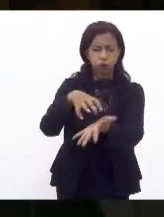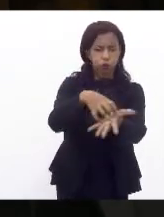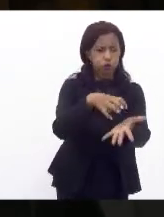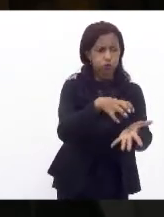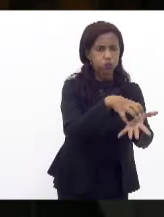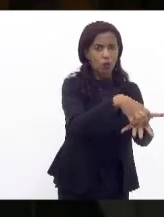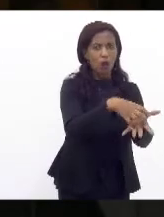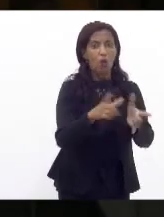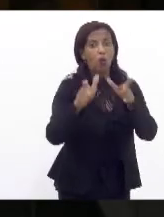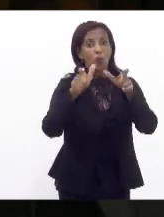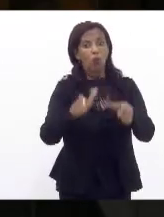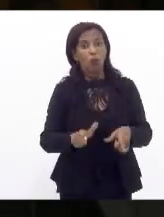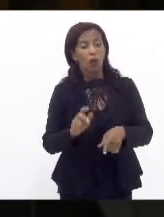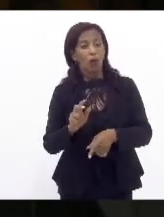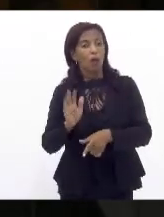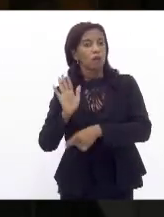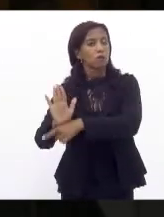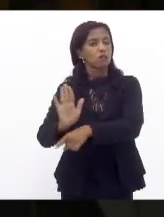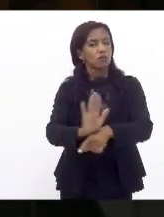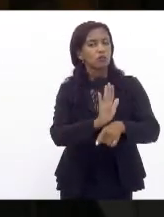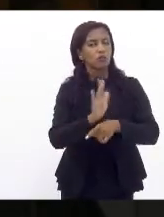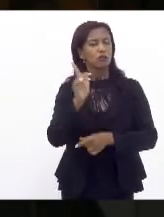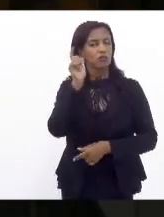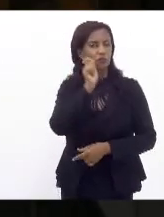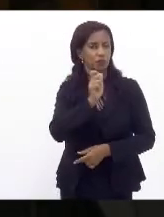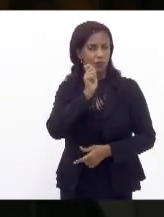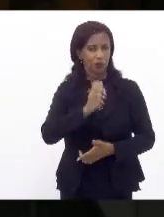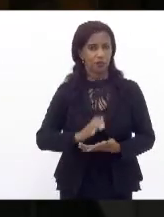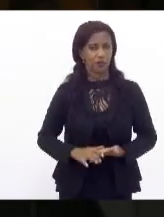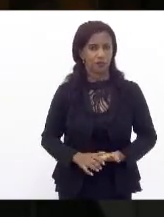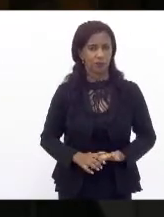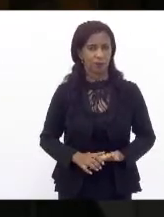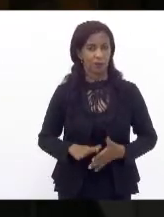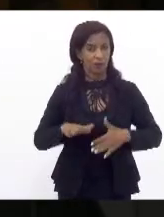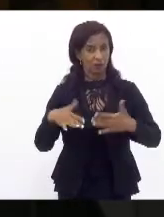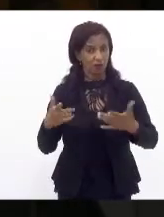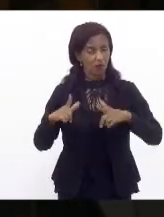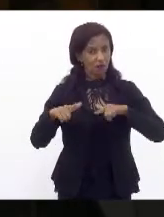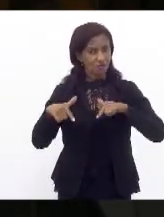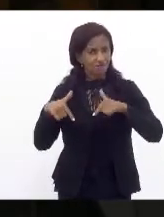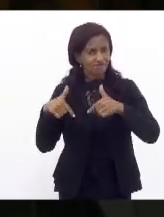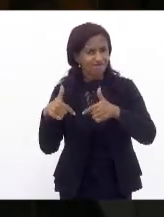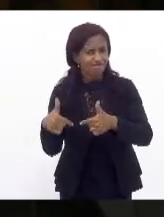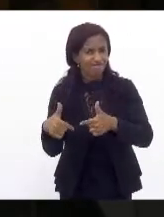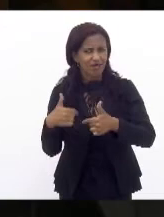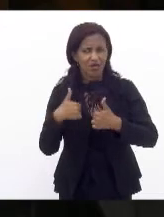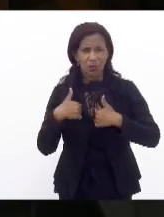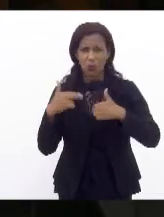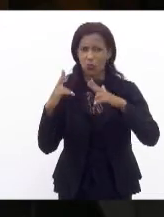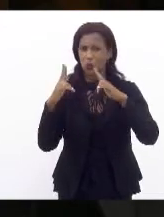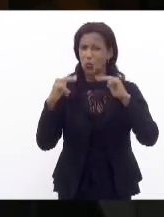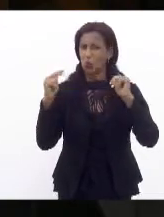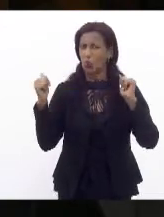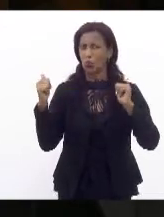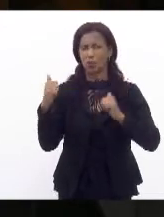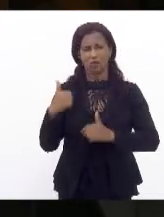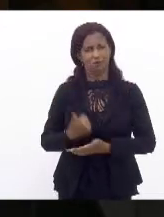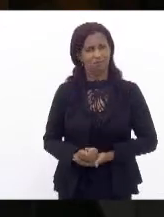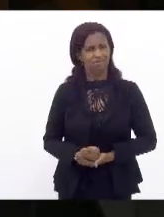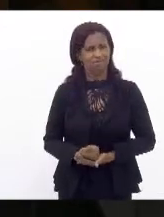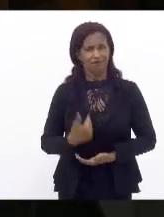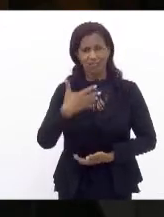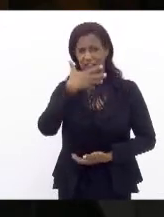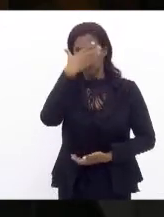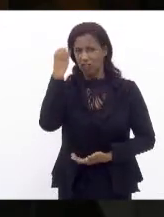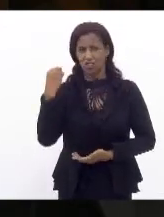mulher. Então, senhora presidente, essa atitude eu jamais deixaria de trazer